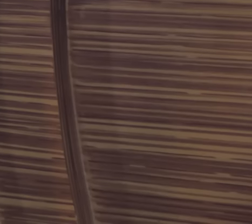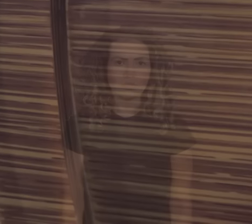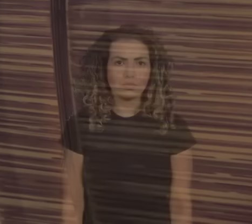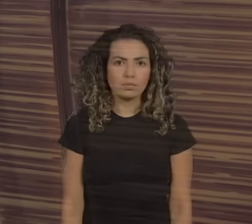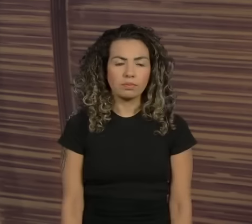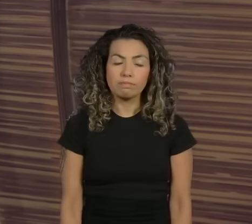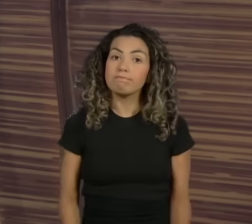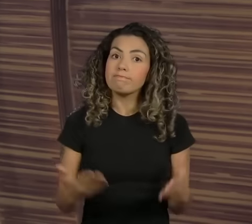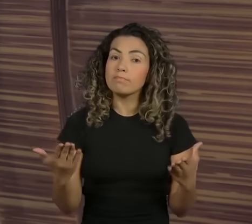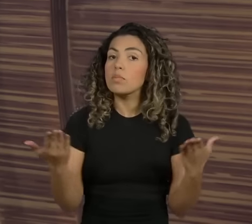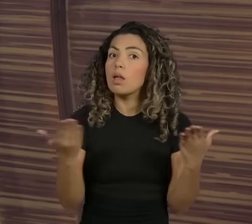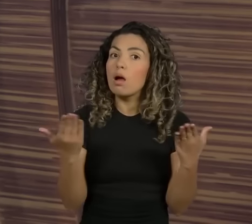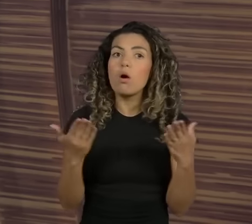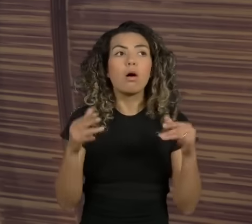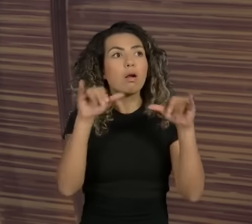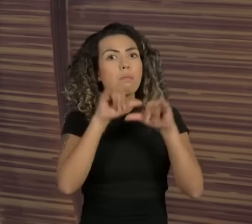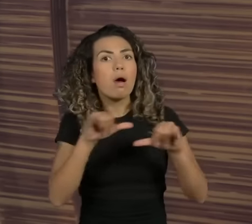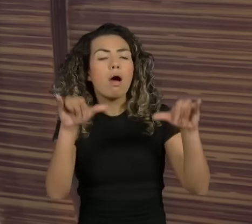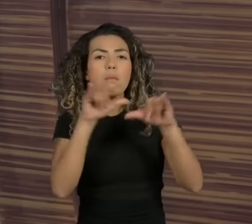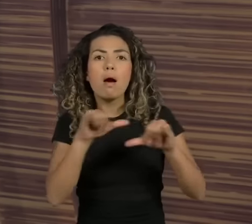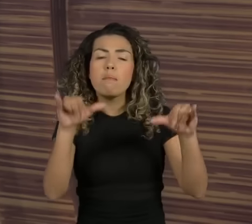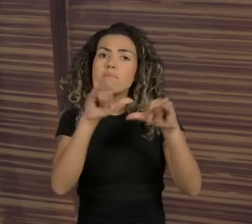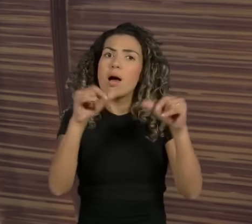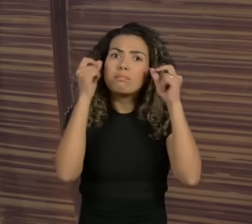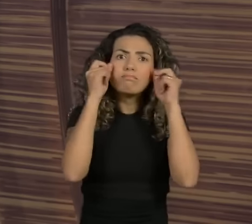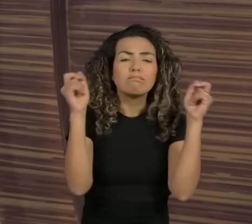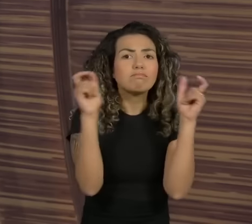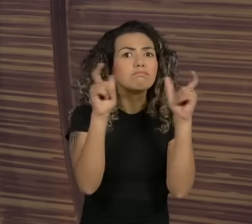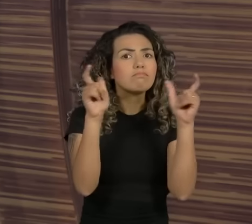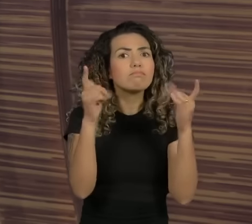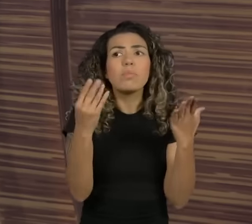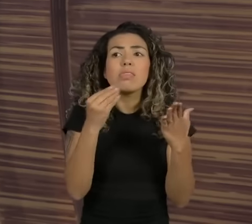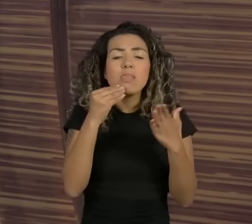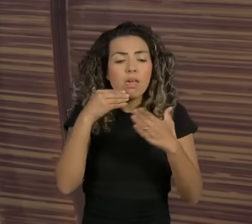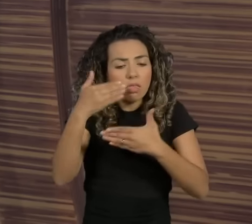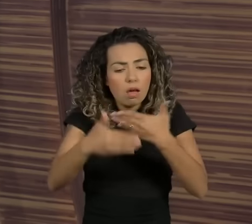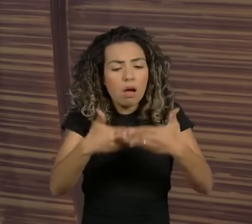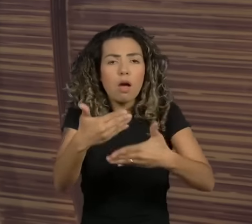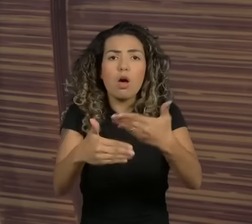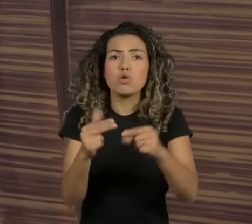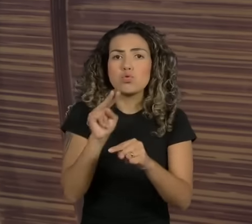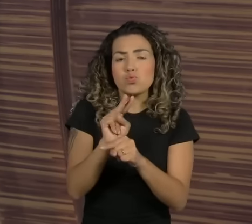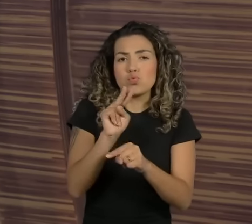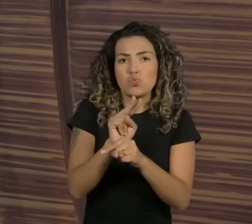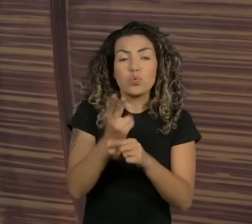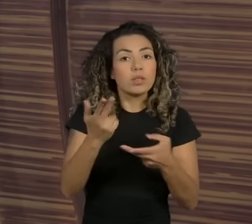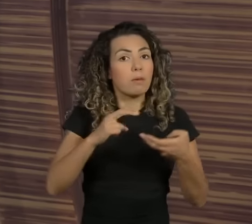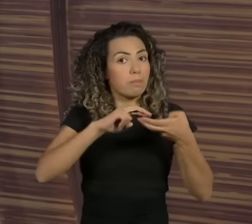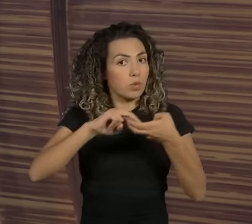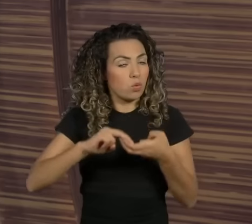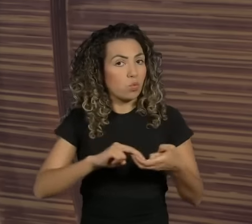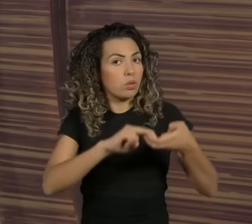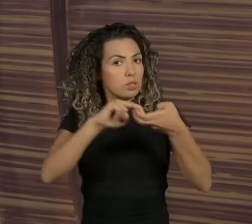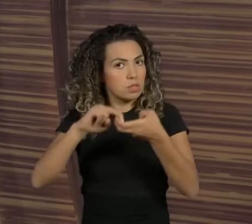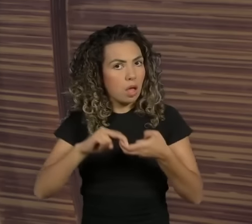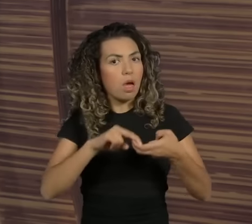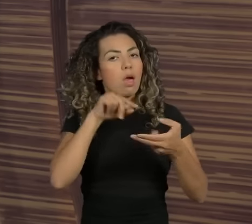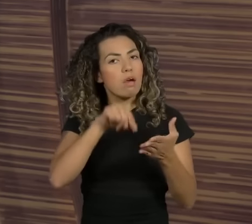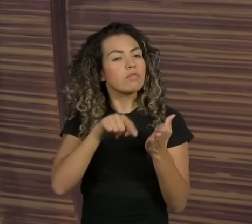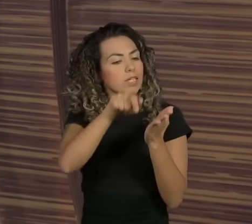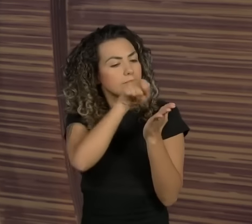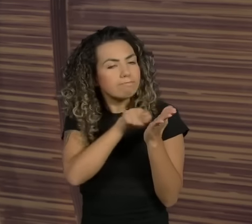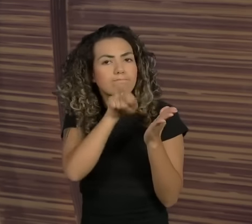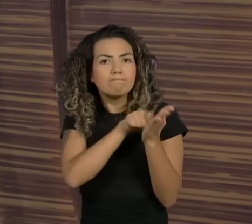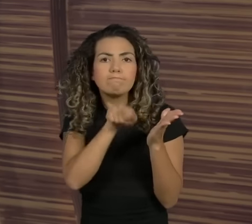Um chamado para definir o futuro de uma geração inteira. Assim, o Unicef, Fundo das Nações Unidas para a